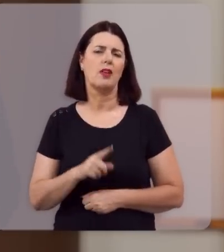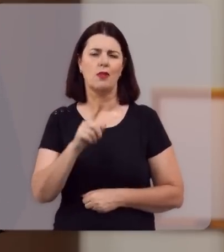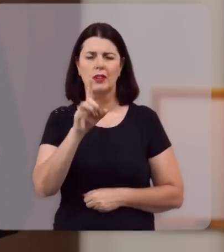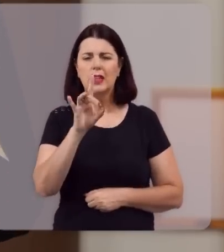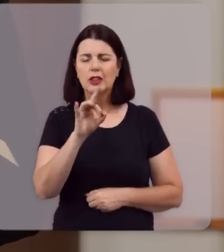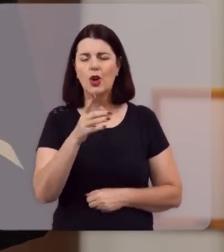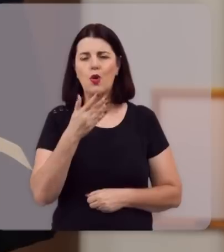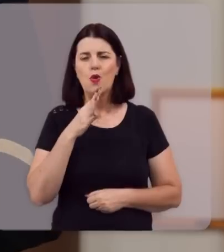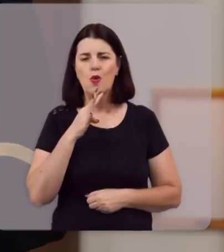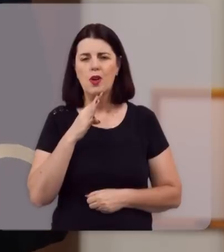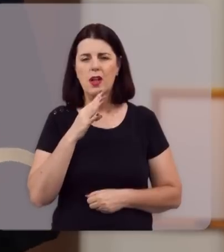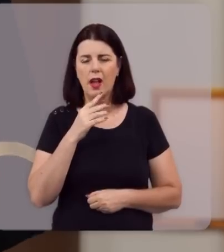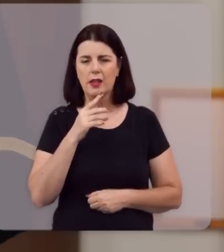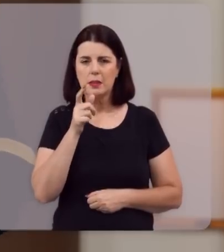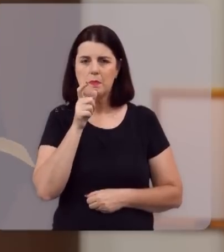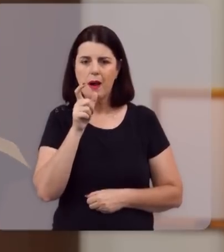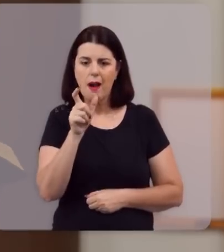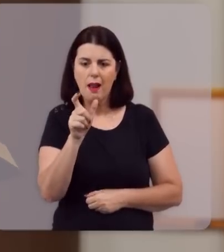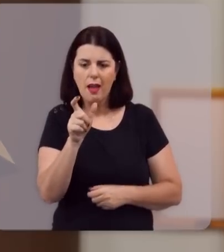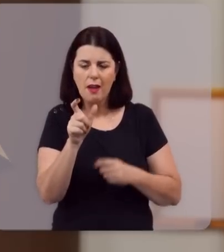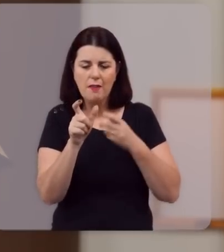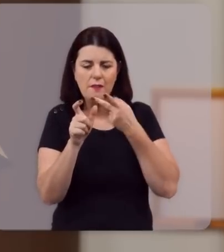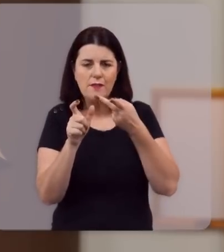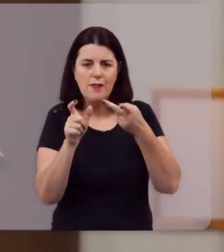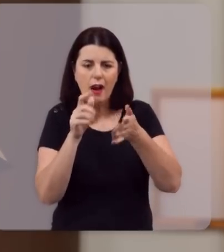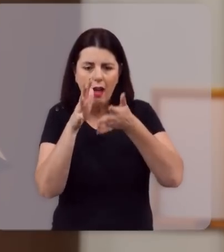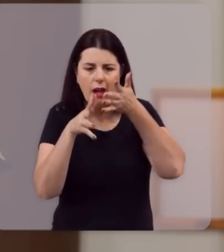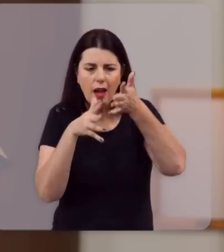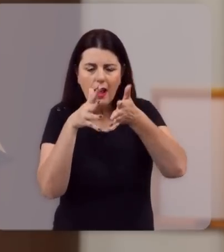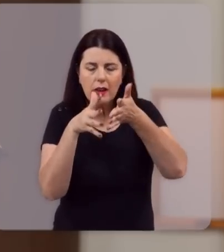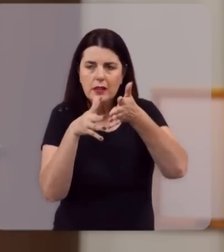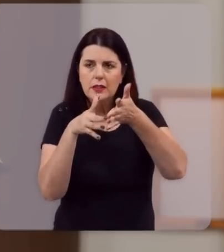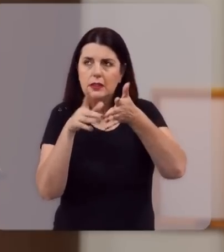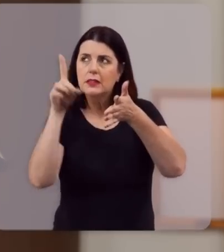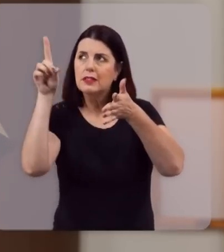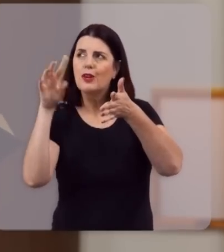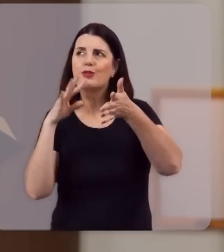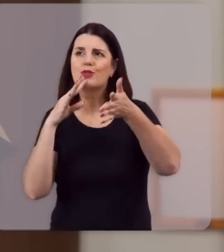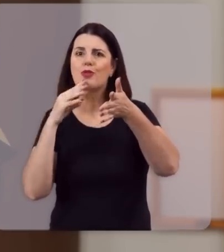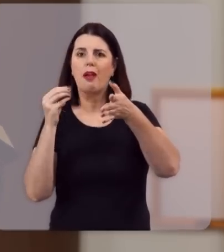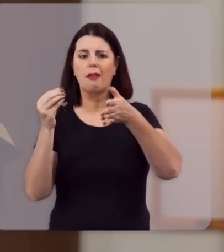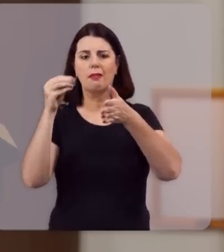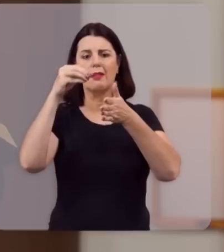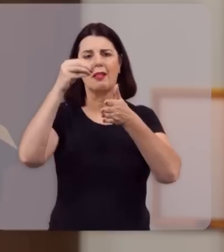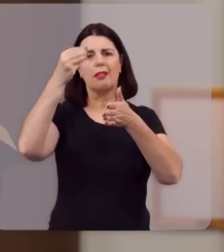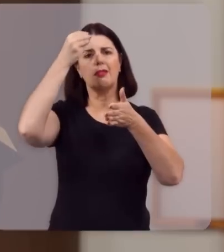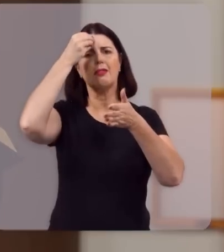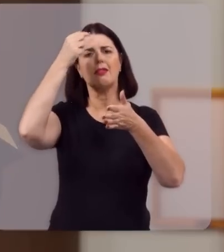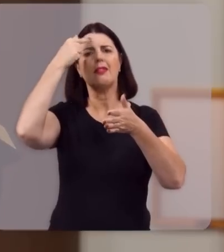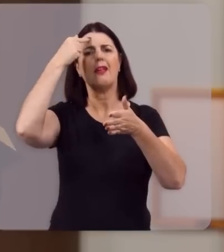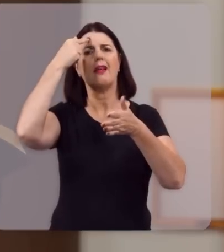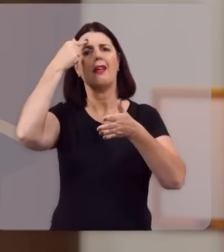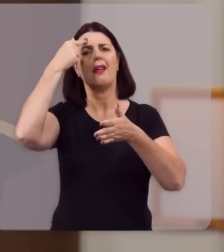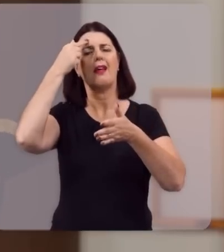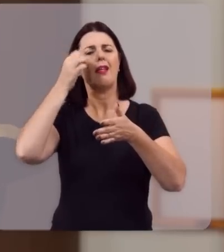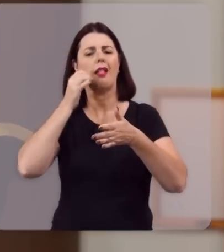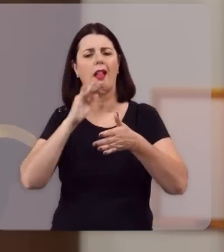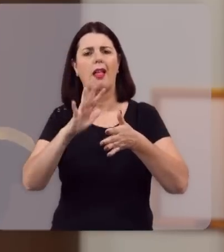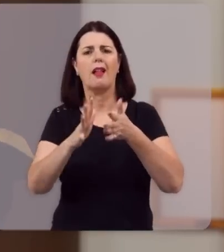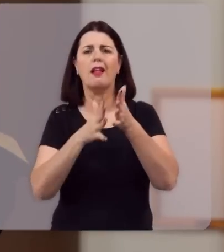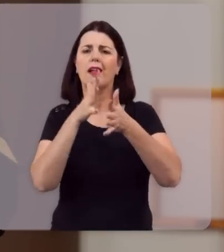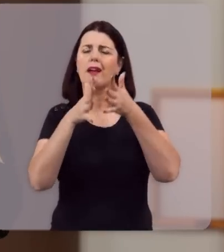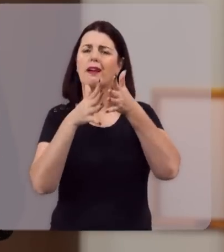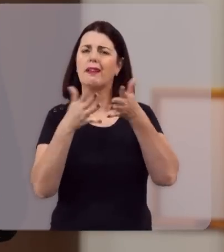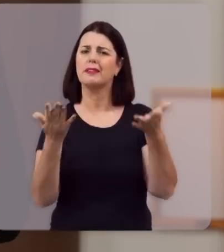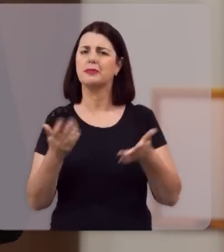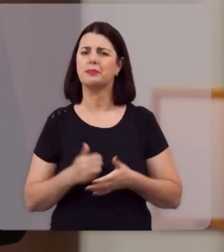bom Você só conhece as palavras que são proferidas mas Deus conhece as palavras ainda não proferidas Deus conhece as